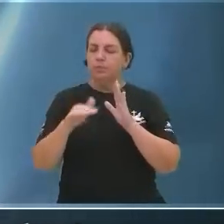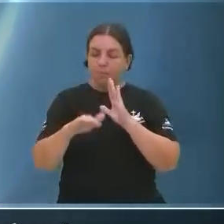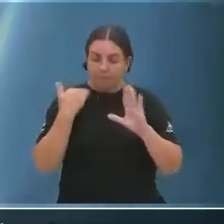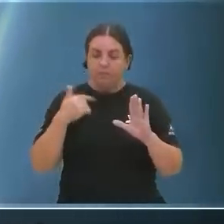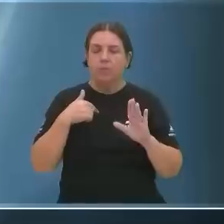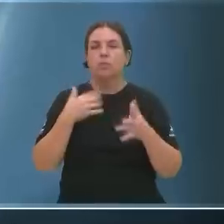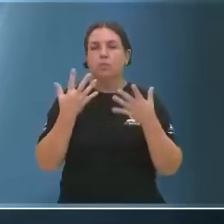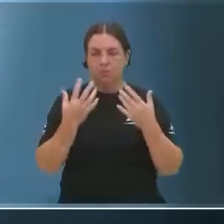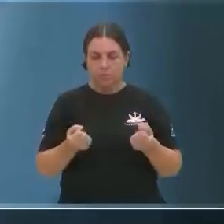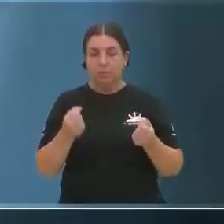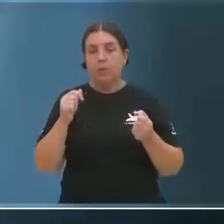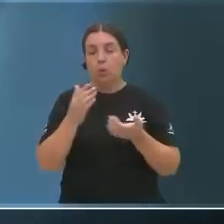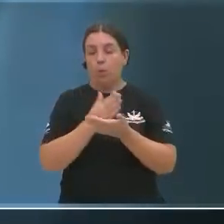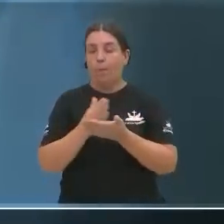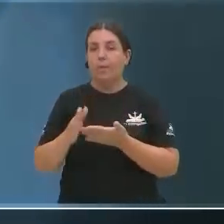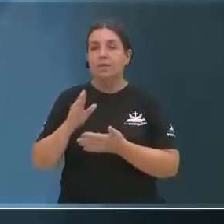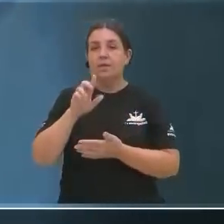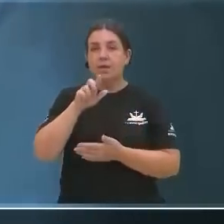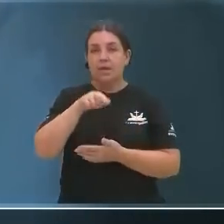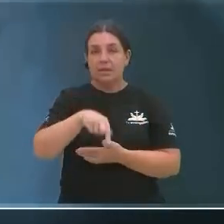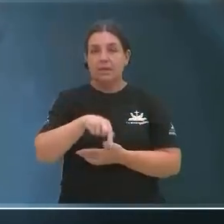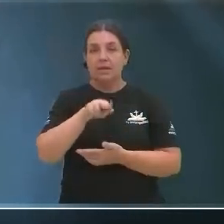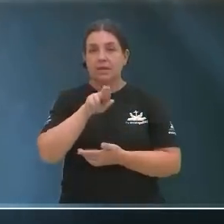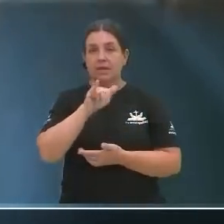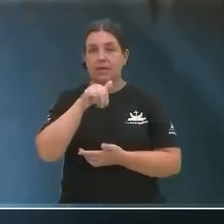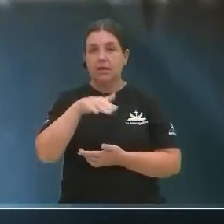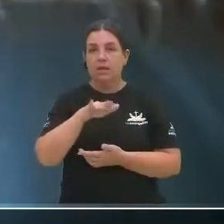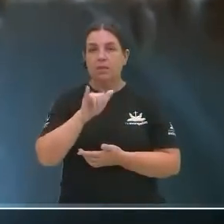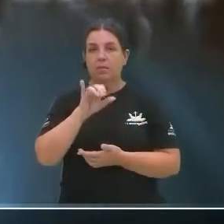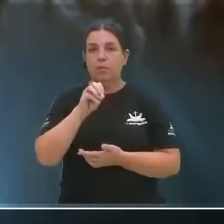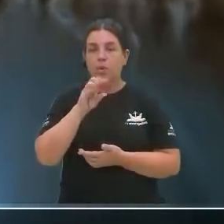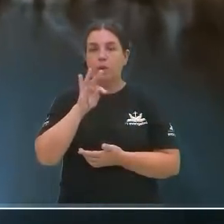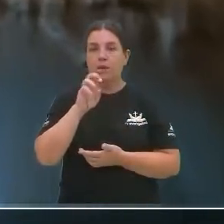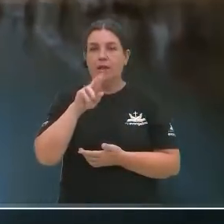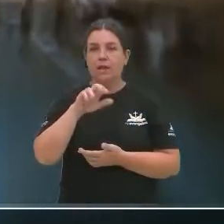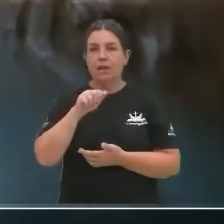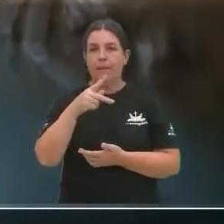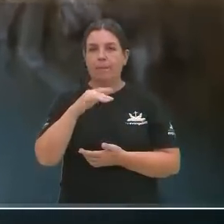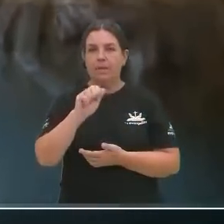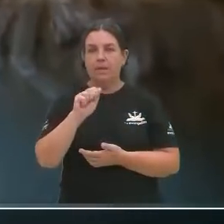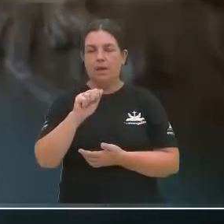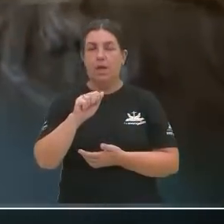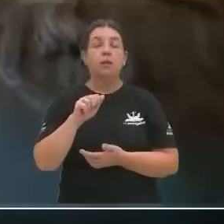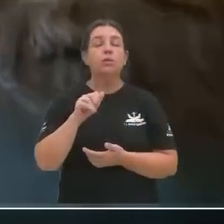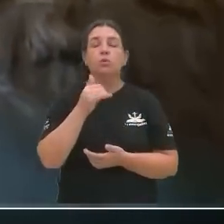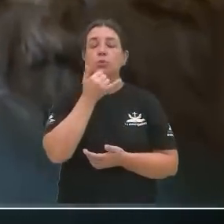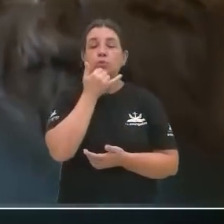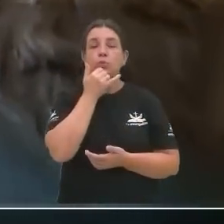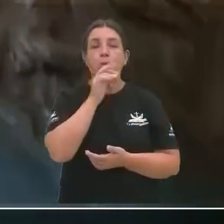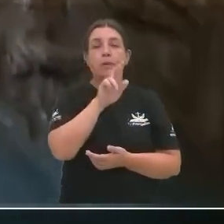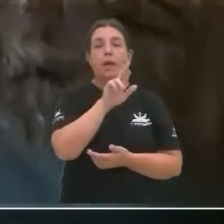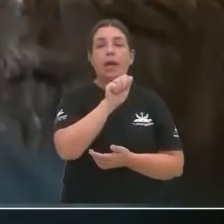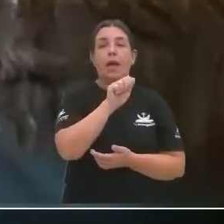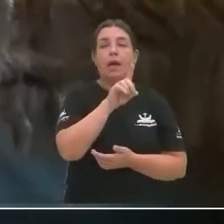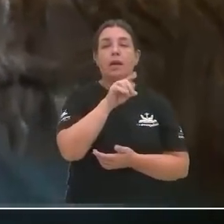rezei coloquei o nome radioterapia perdão mas